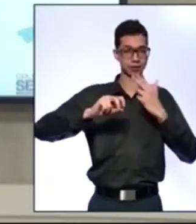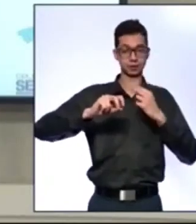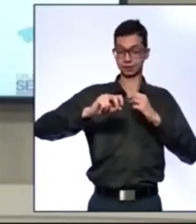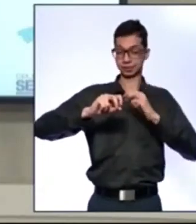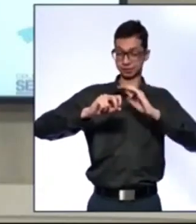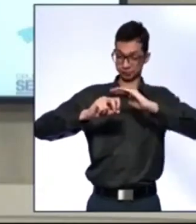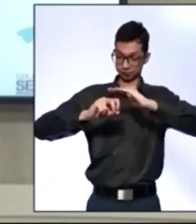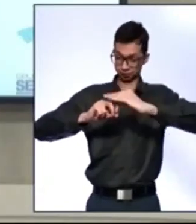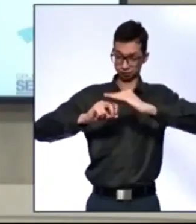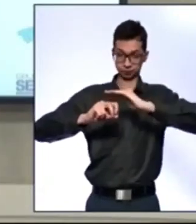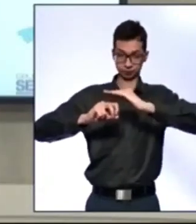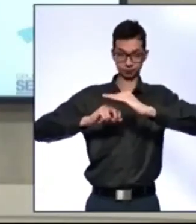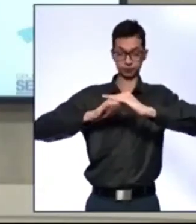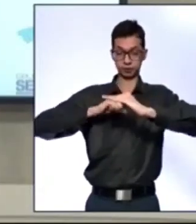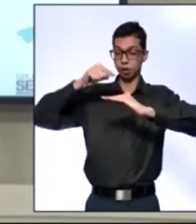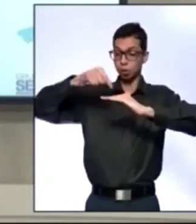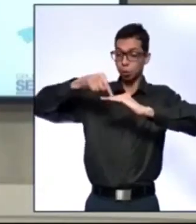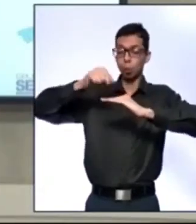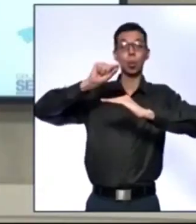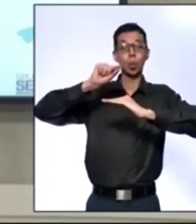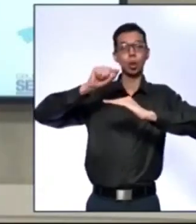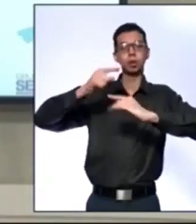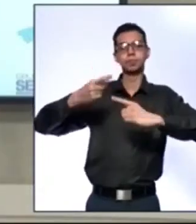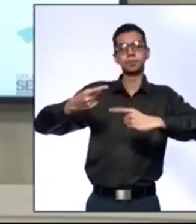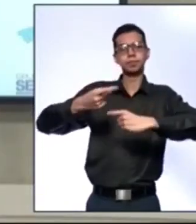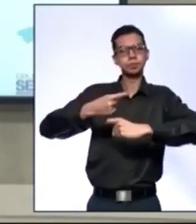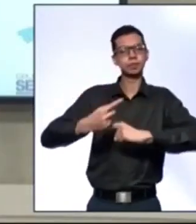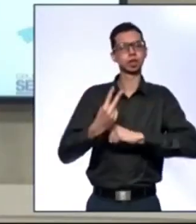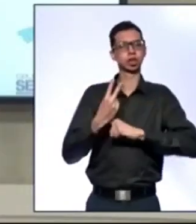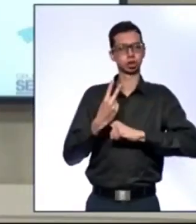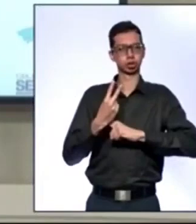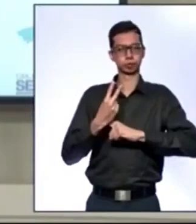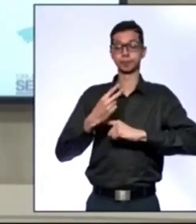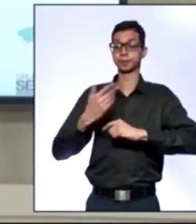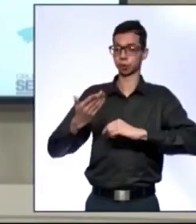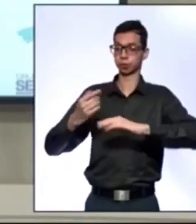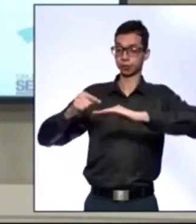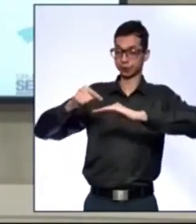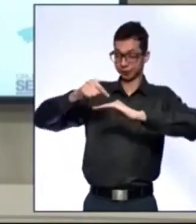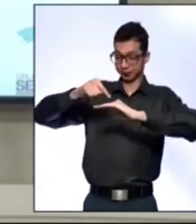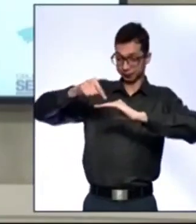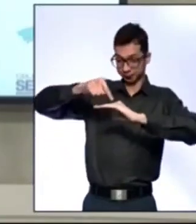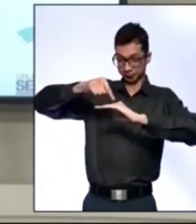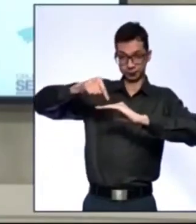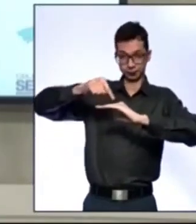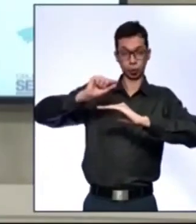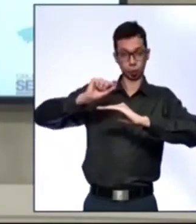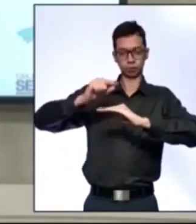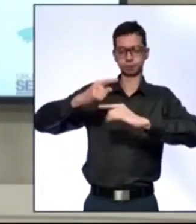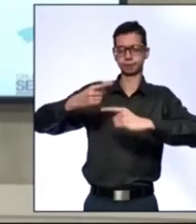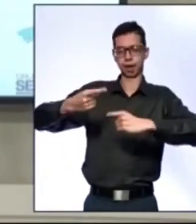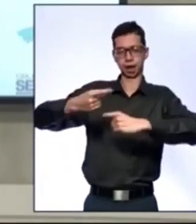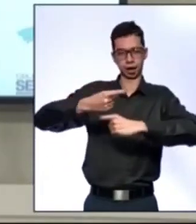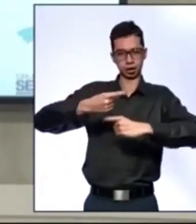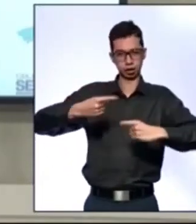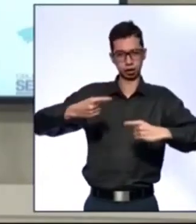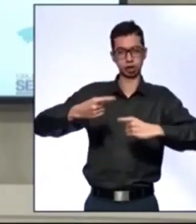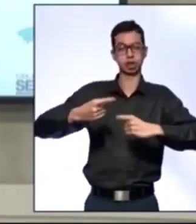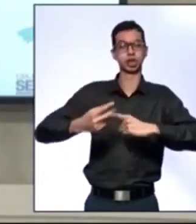do vírus tem lá o antígeno. Ocorre uma interação entre o antígeno da superfície do